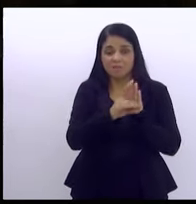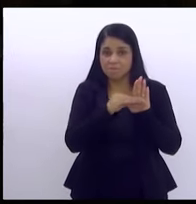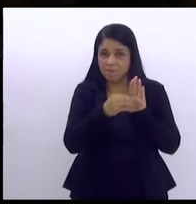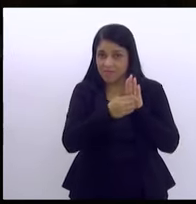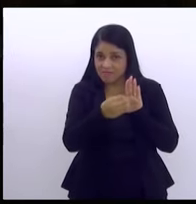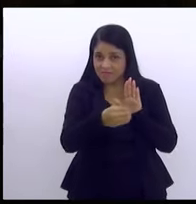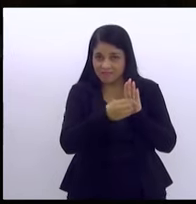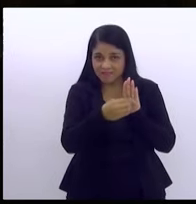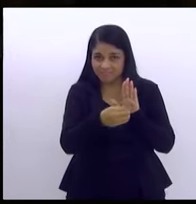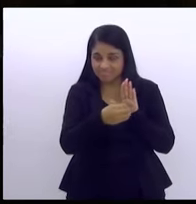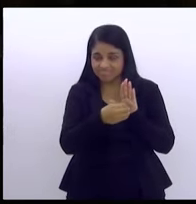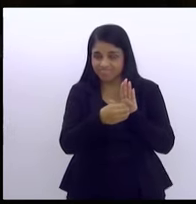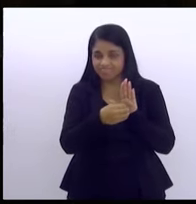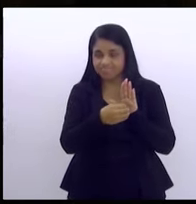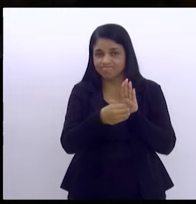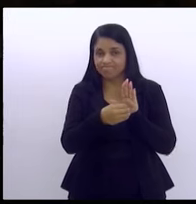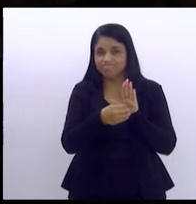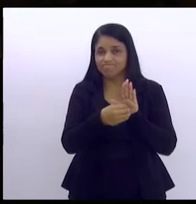deputado, não...